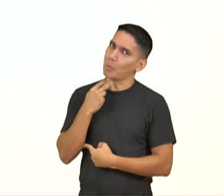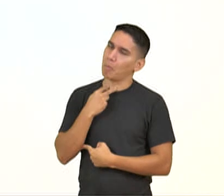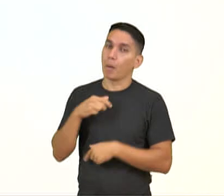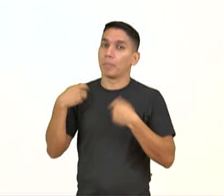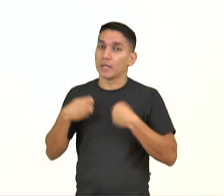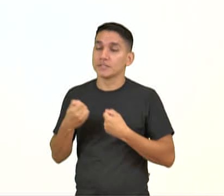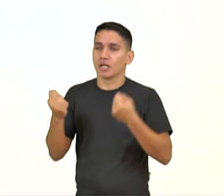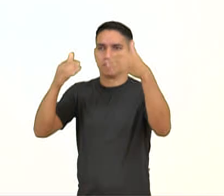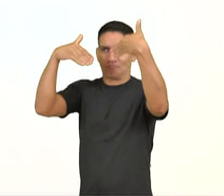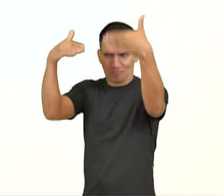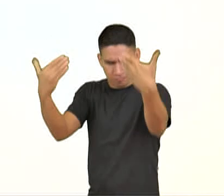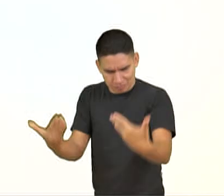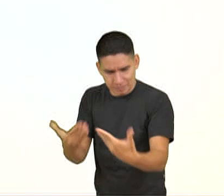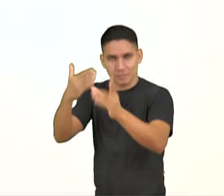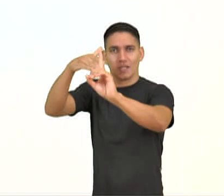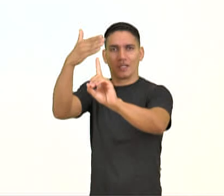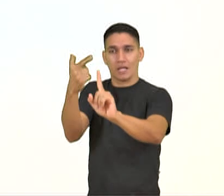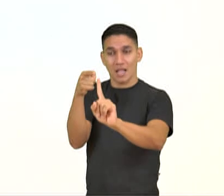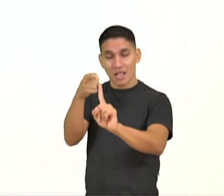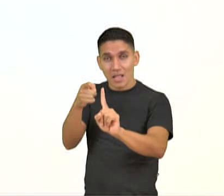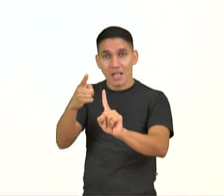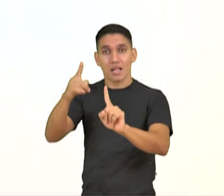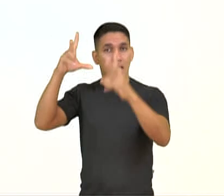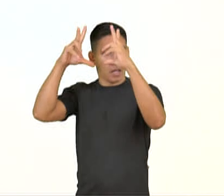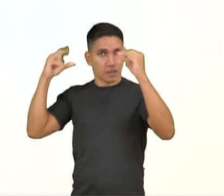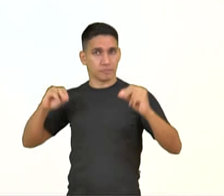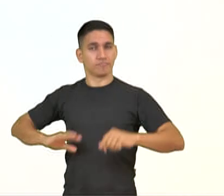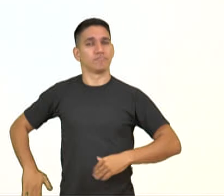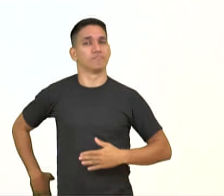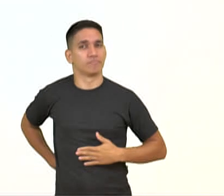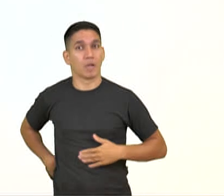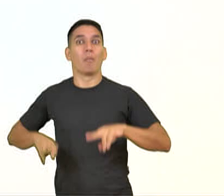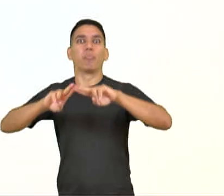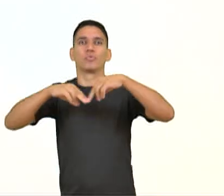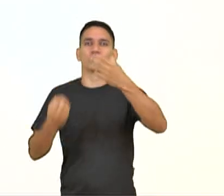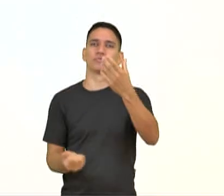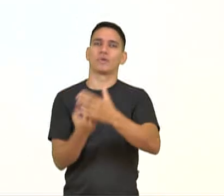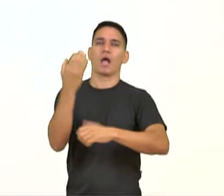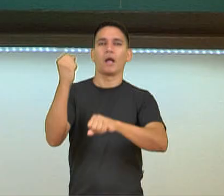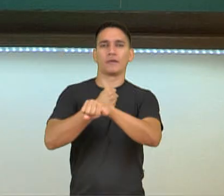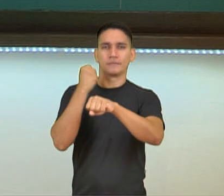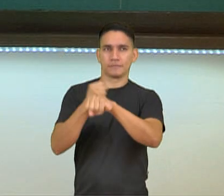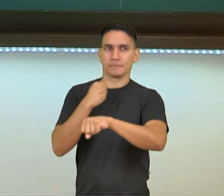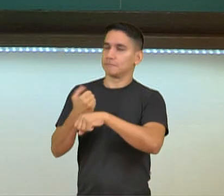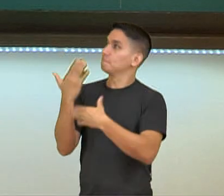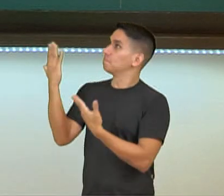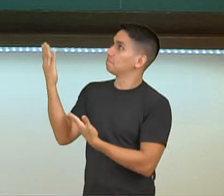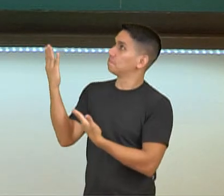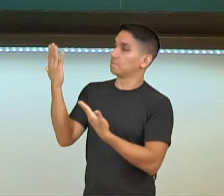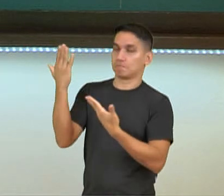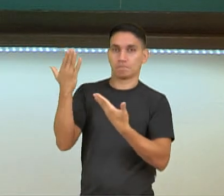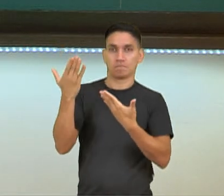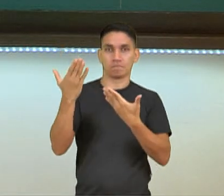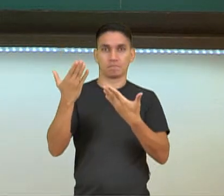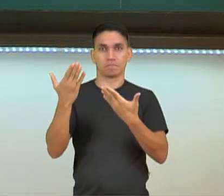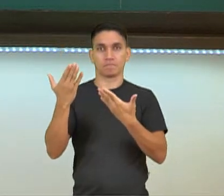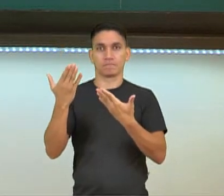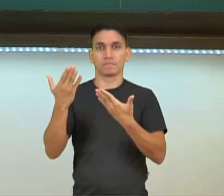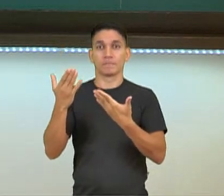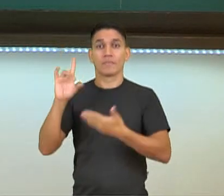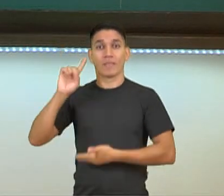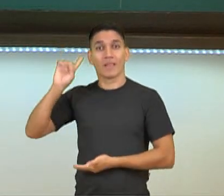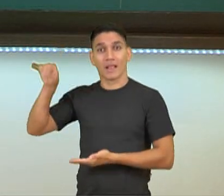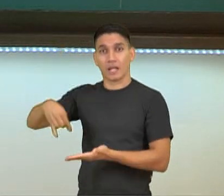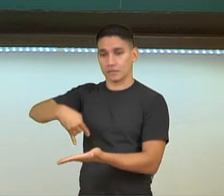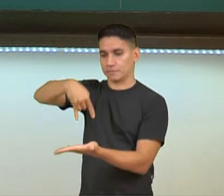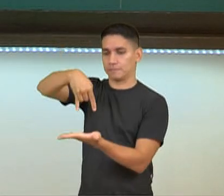gente vai ver que um grande exemplo disso tudo é a construção do Arco do Triunfo, uma grande obra incrível, uma das grandes obras que